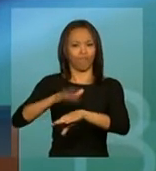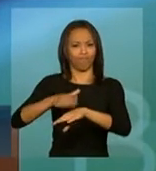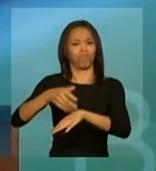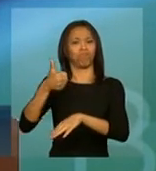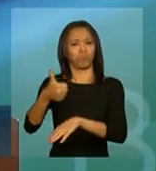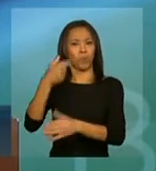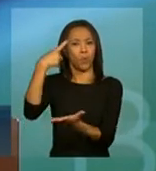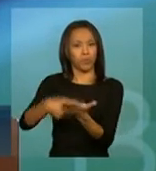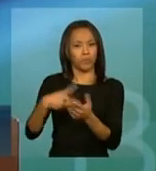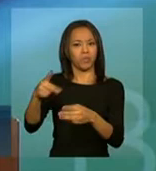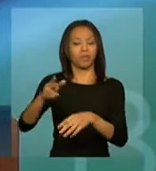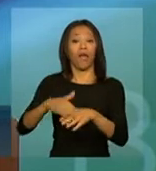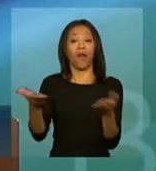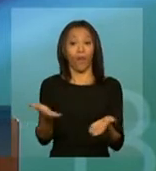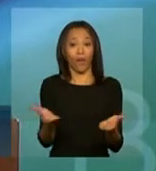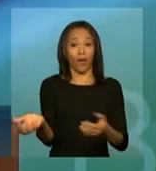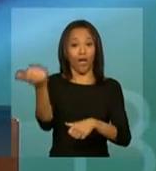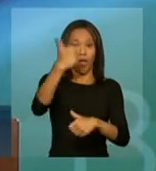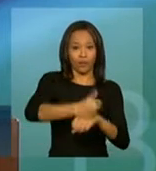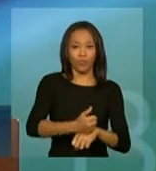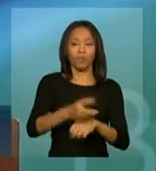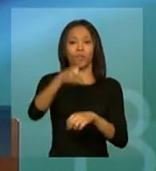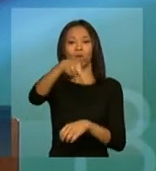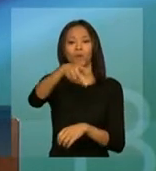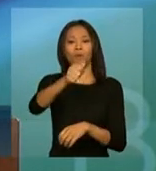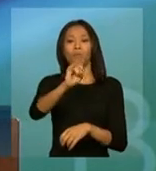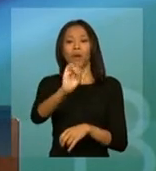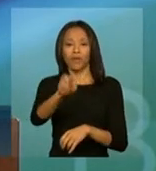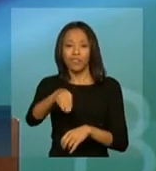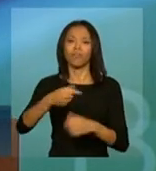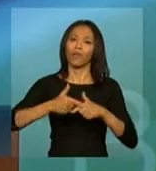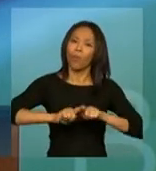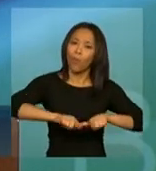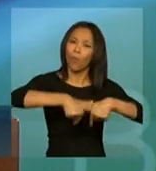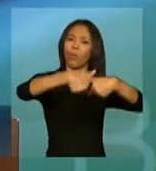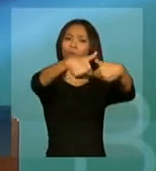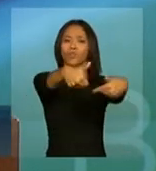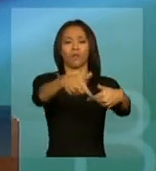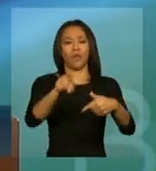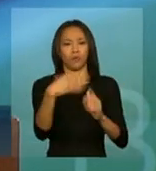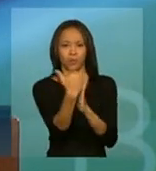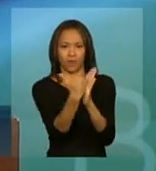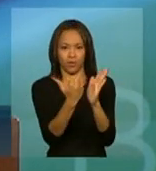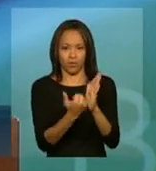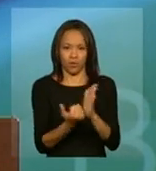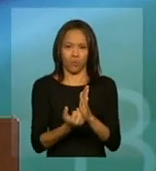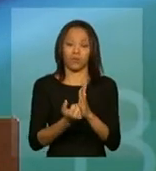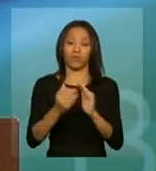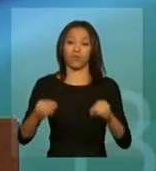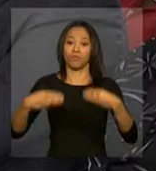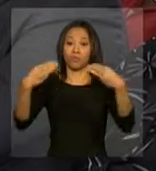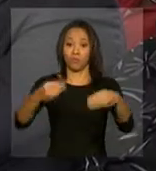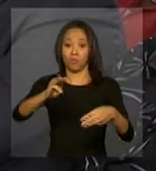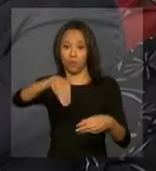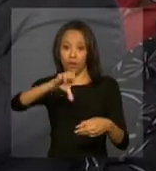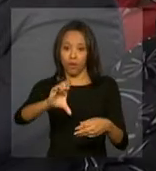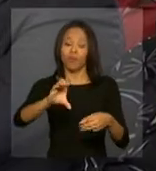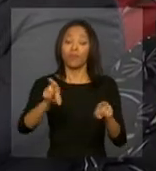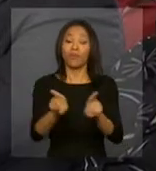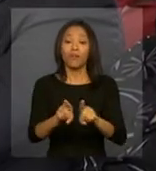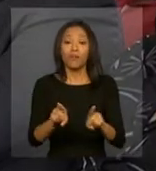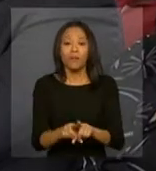Paim, que agora levará adiante esses programas. Mas o desenvolvimento recente do Brasil, além de